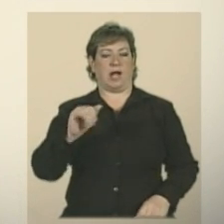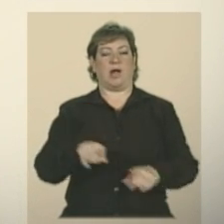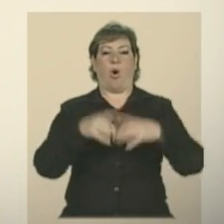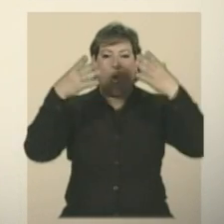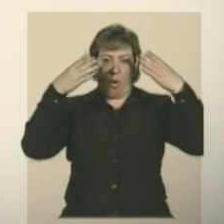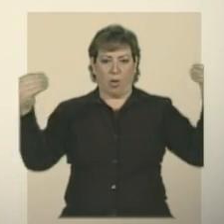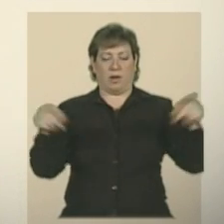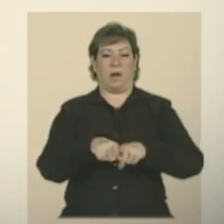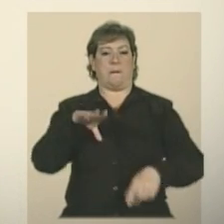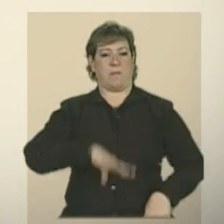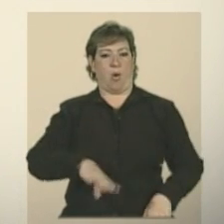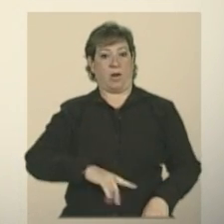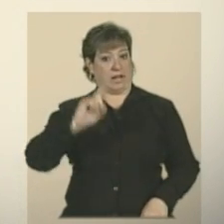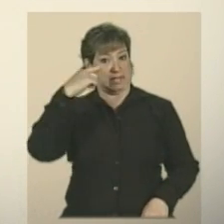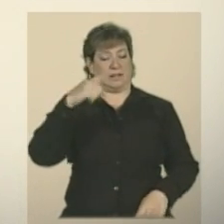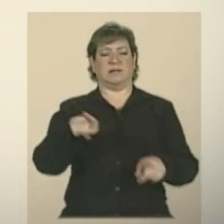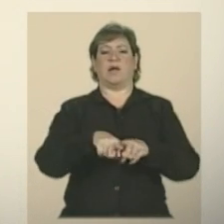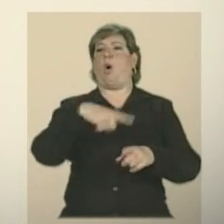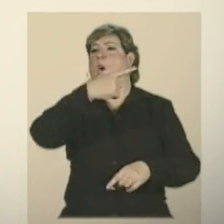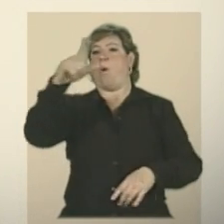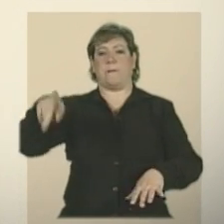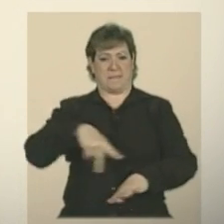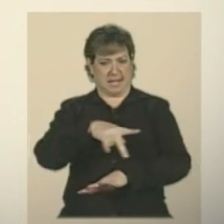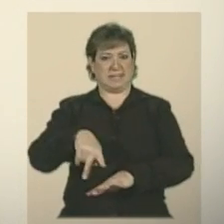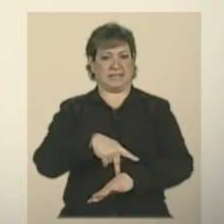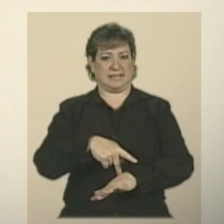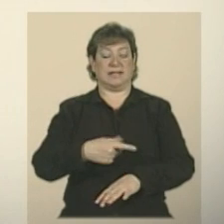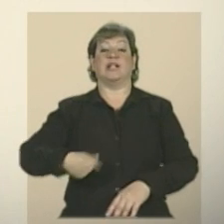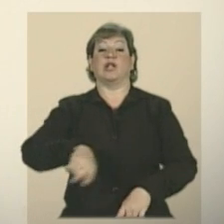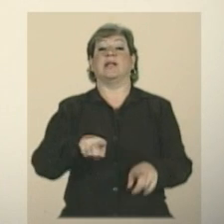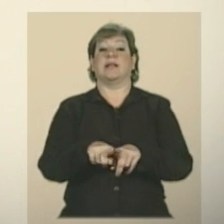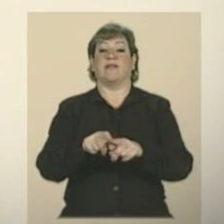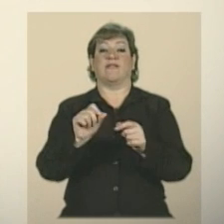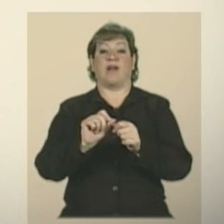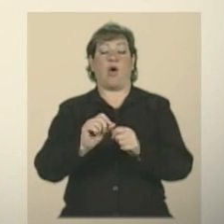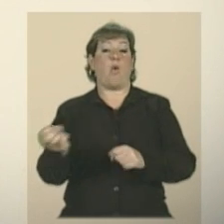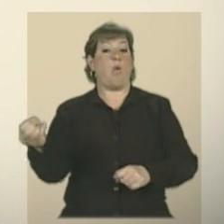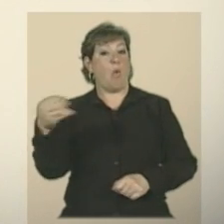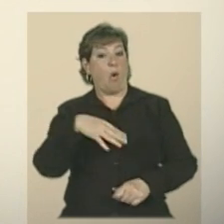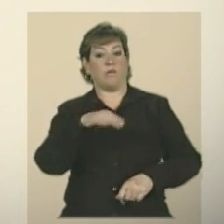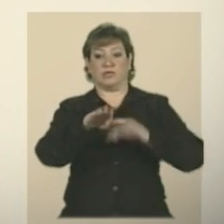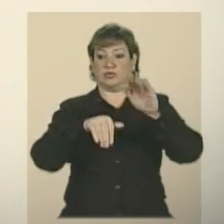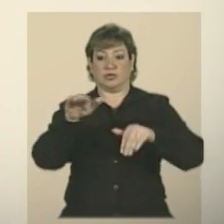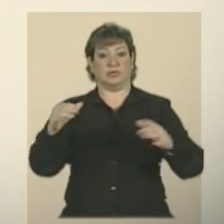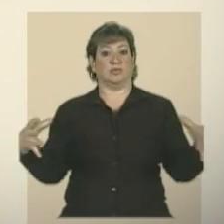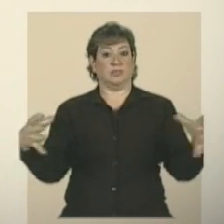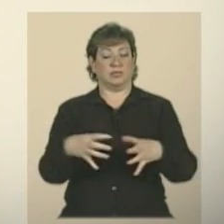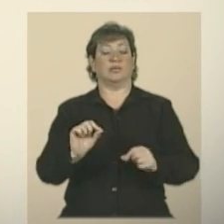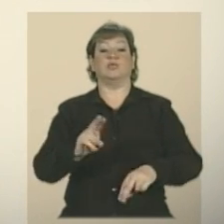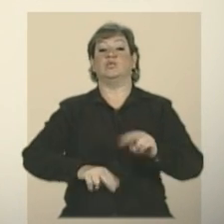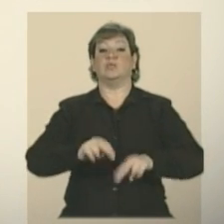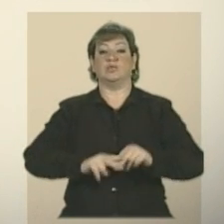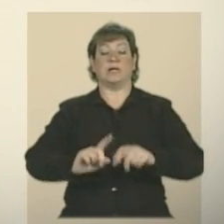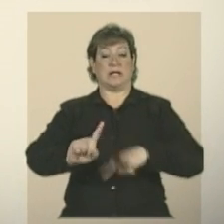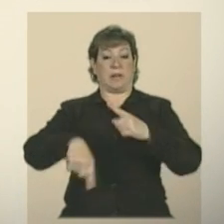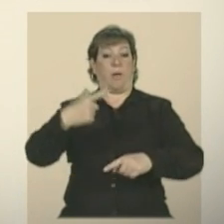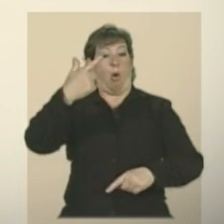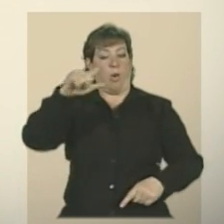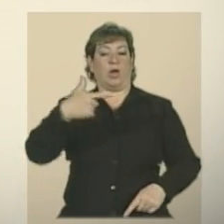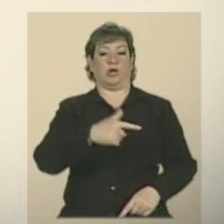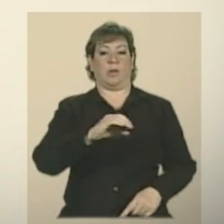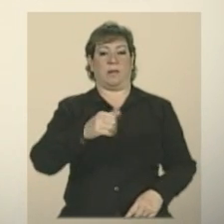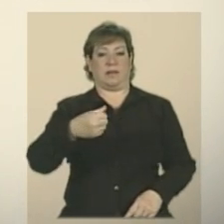na Espanha, entre outros países. Faremos também uma nova chamada em junho e outras em 2013